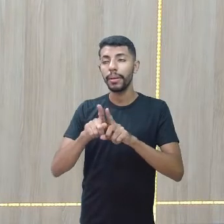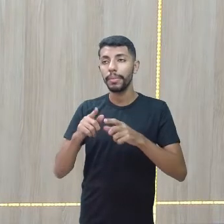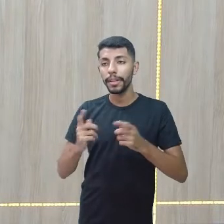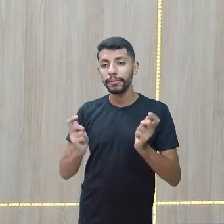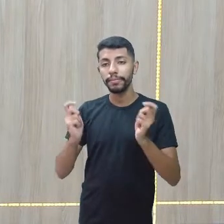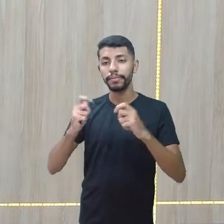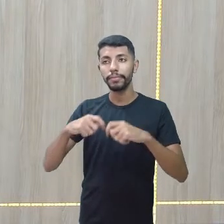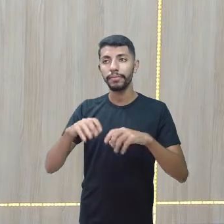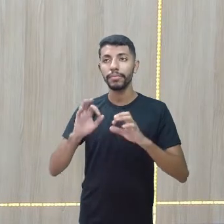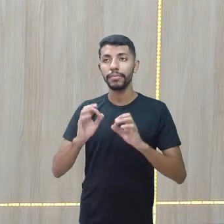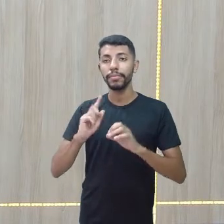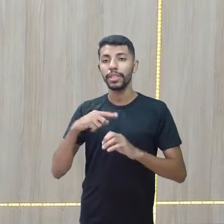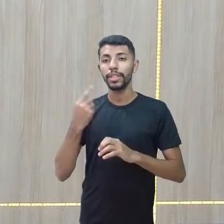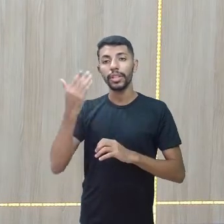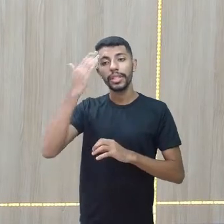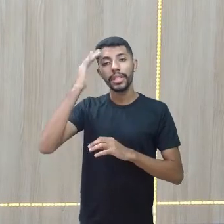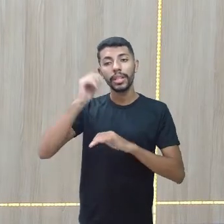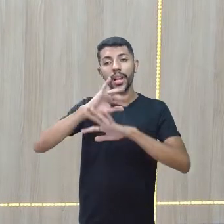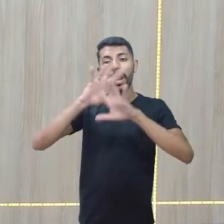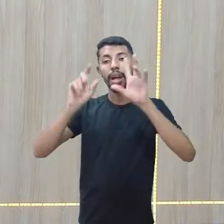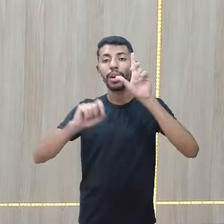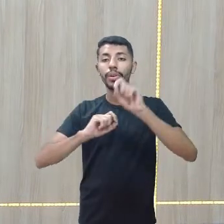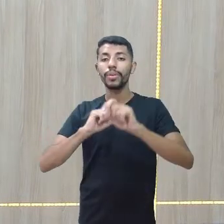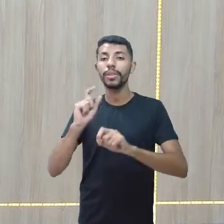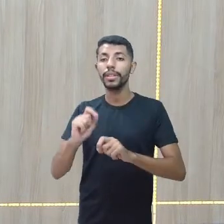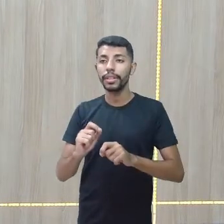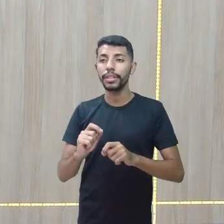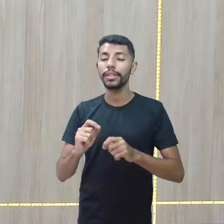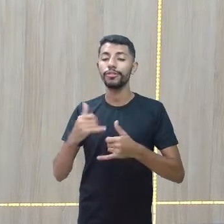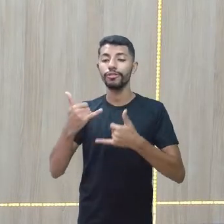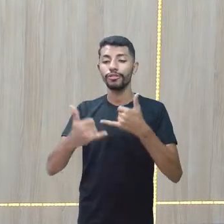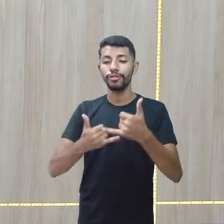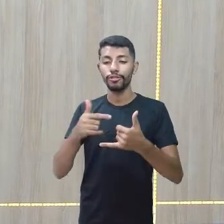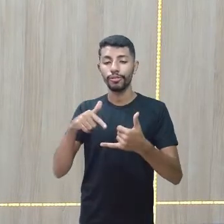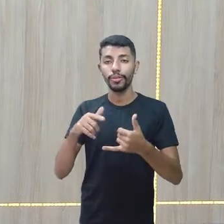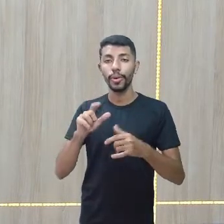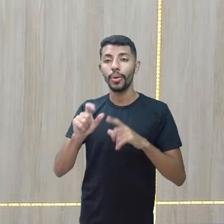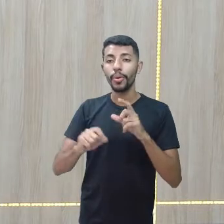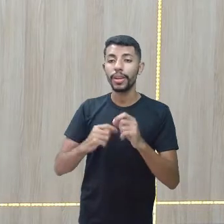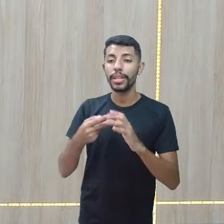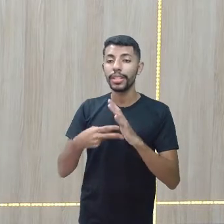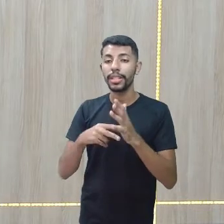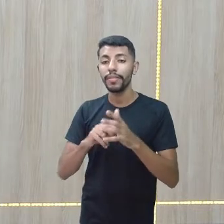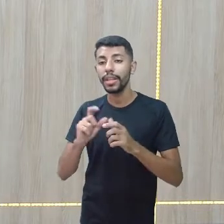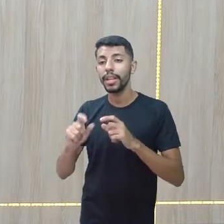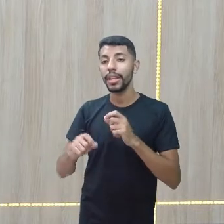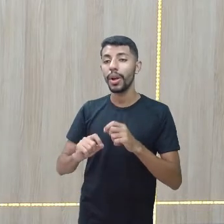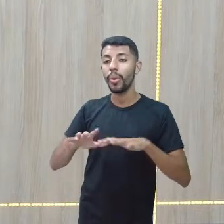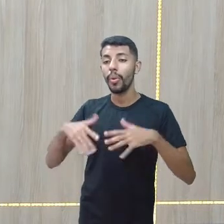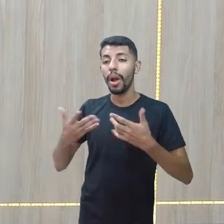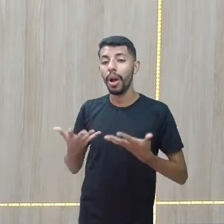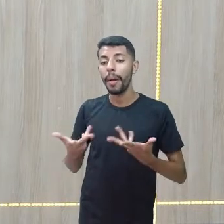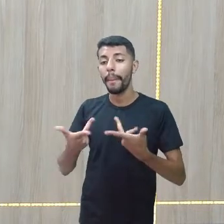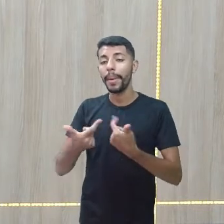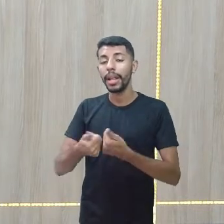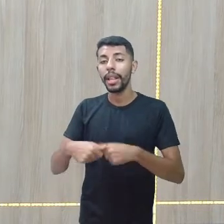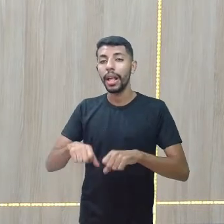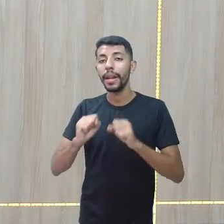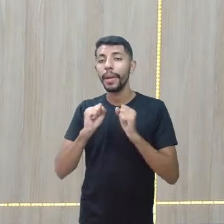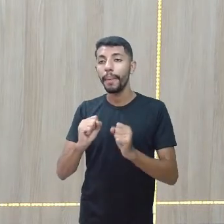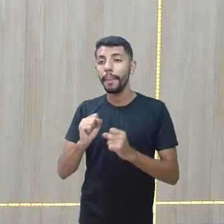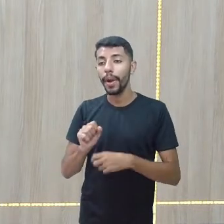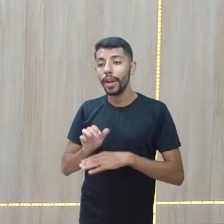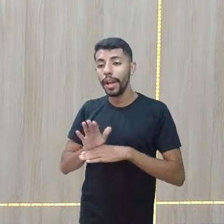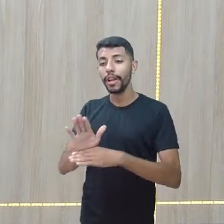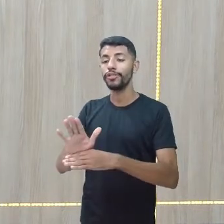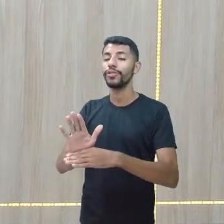já compreendeu como esse jogo se configura, o que é que ele mobiliza, quais as habilidades que ele pode